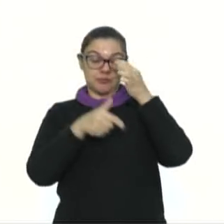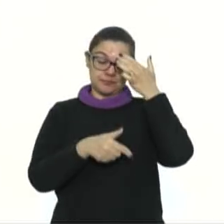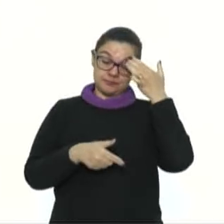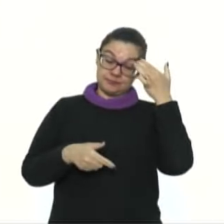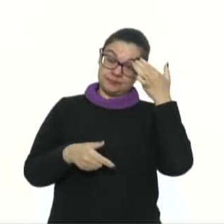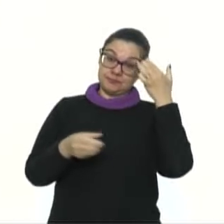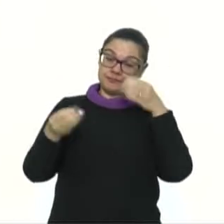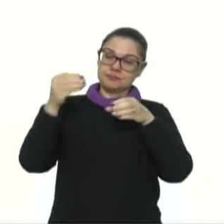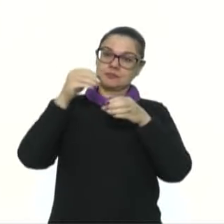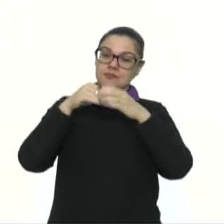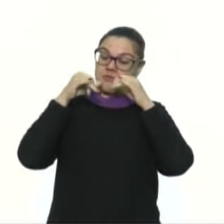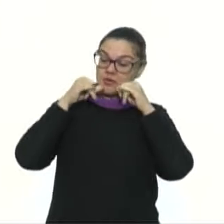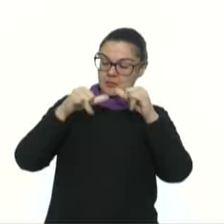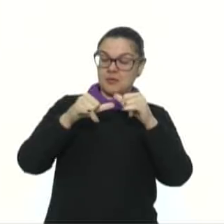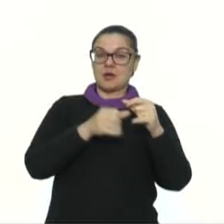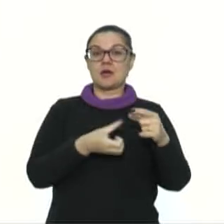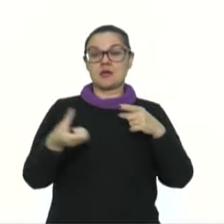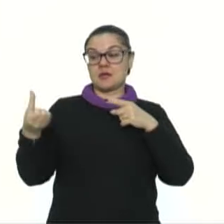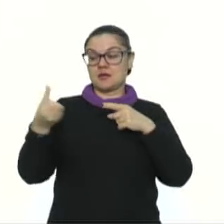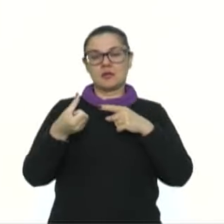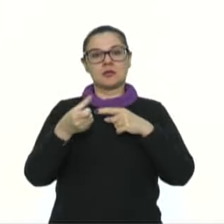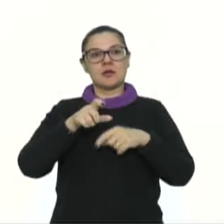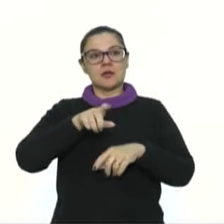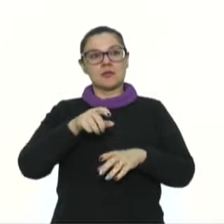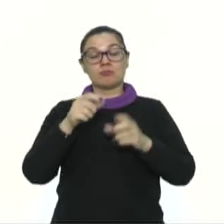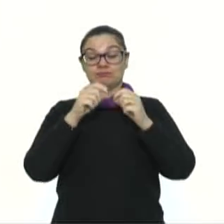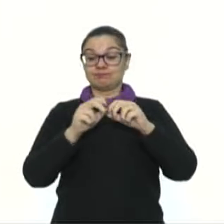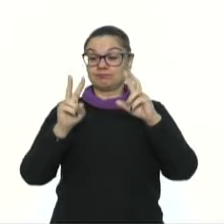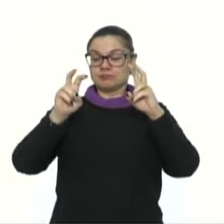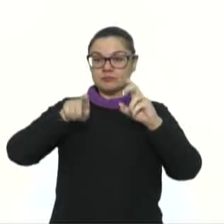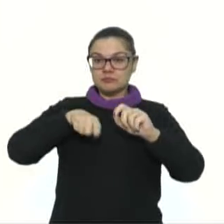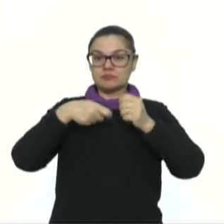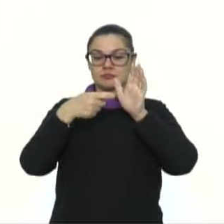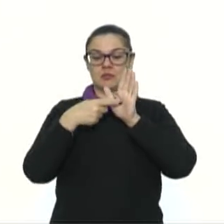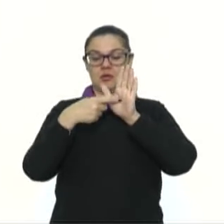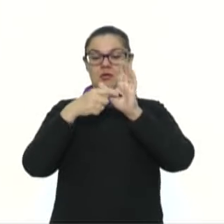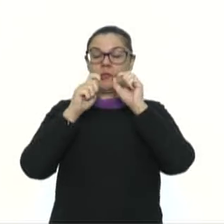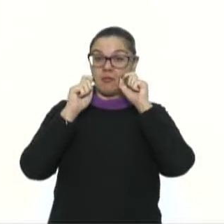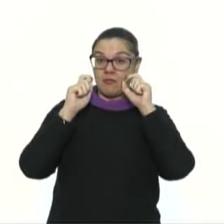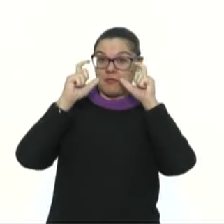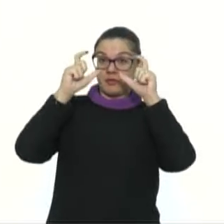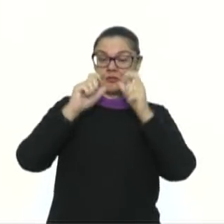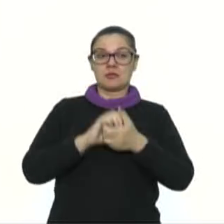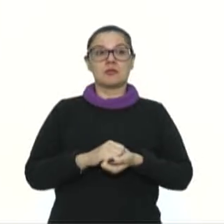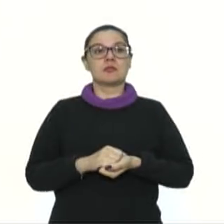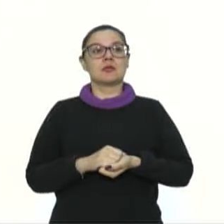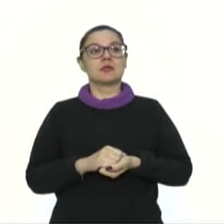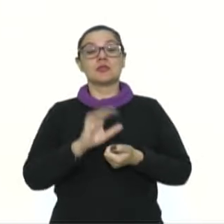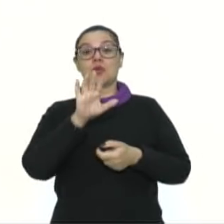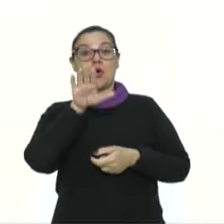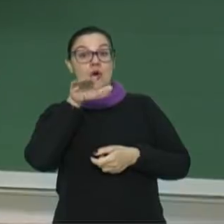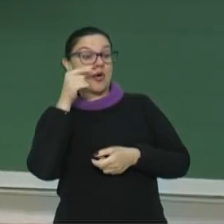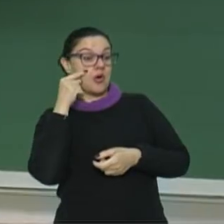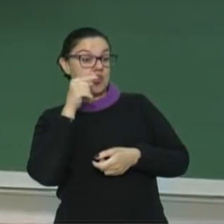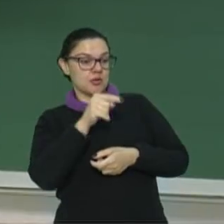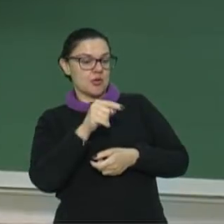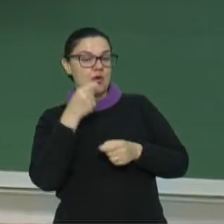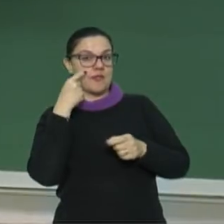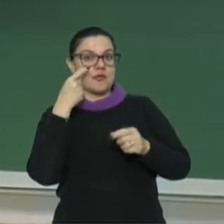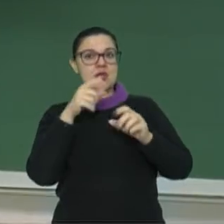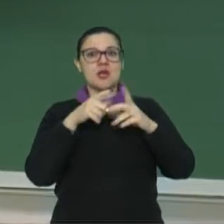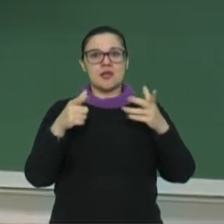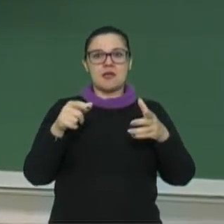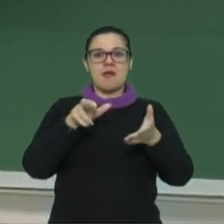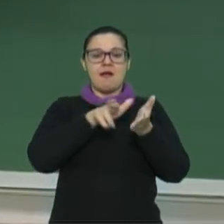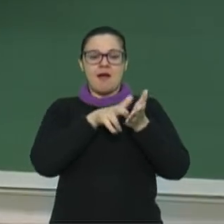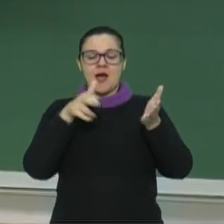da reportagem aí, na continuação. Sinais frequentes. Quais são os sinais? Veja que a reportagem prometeu pra gente que